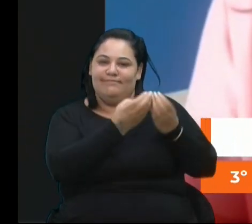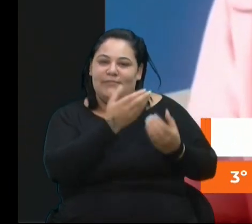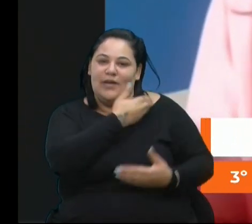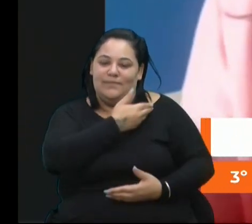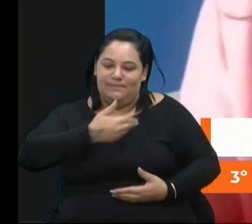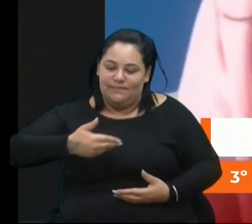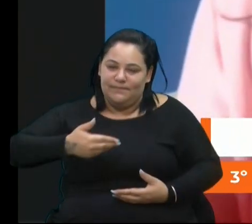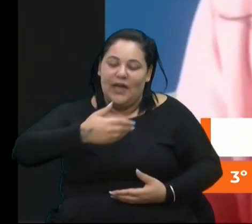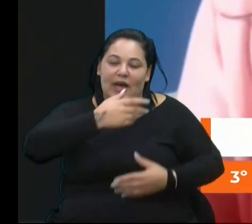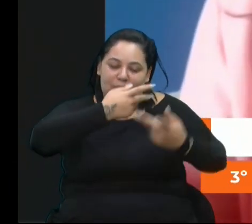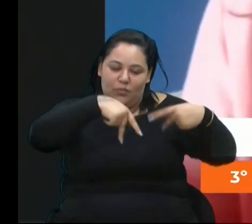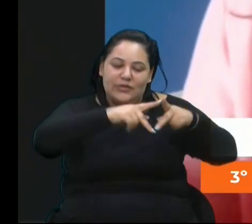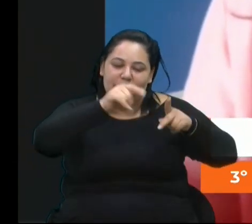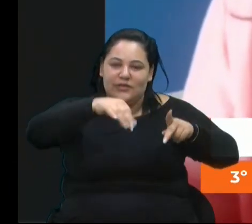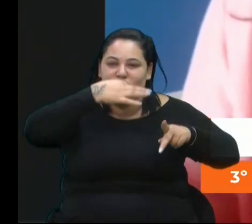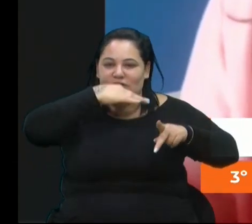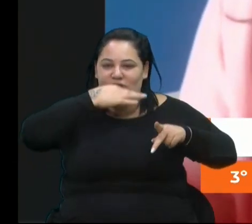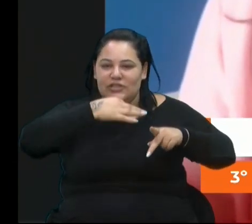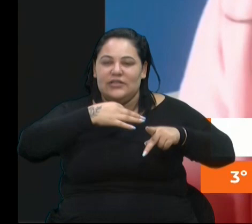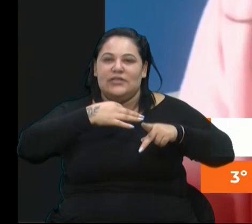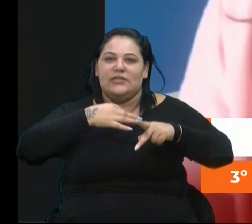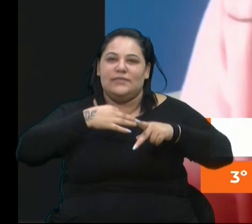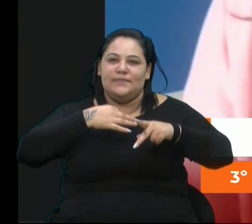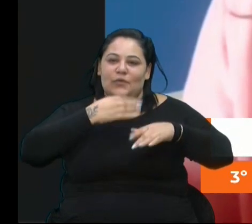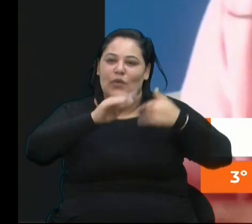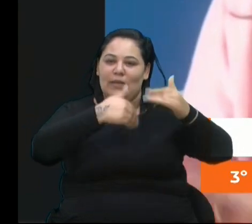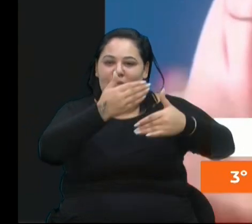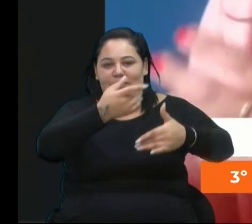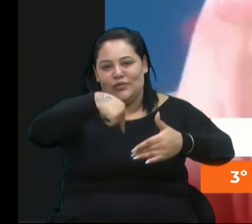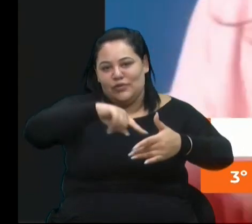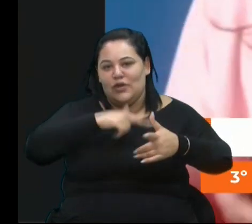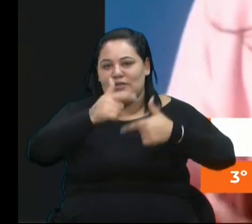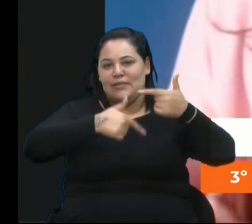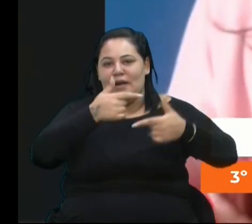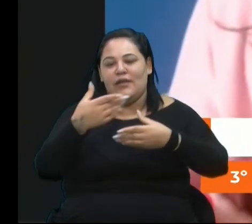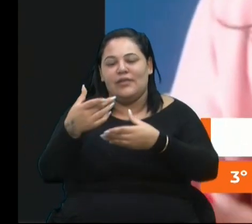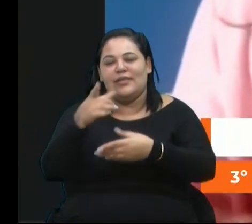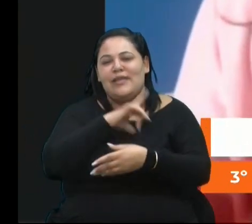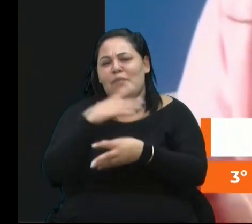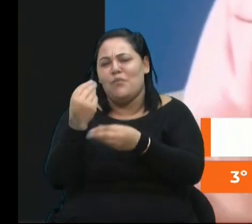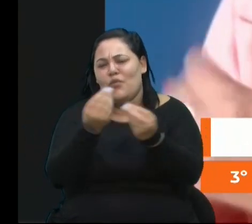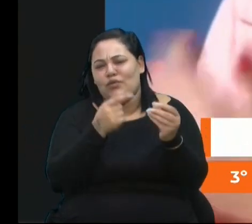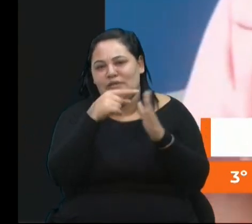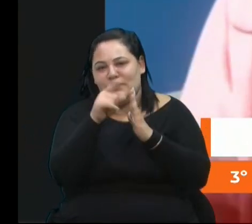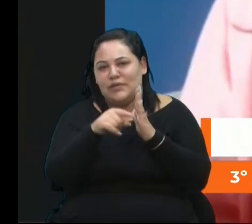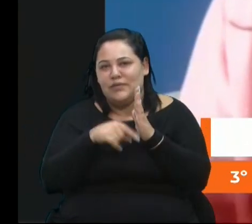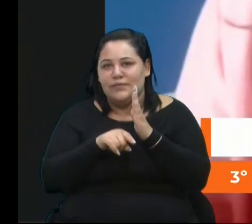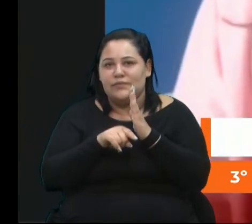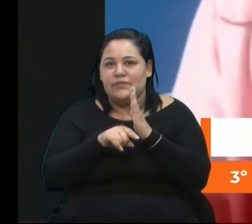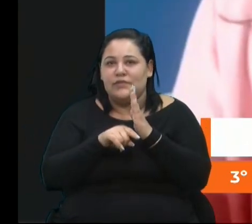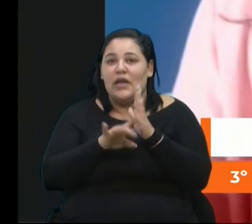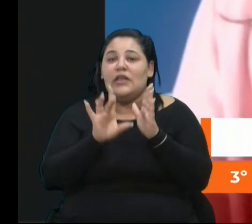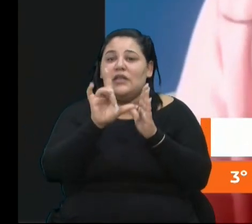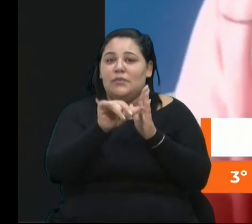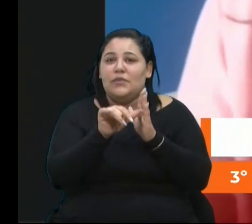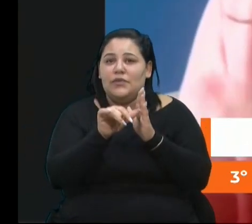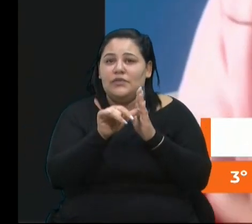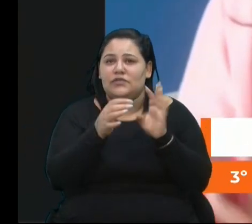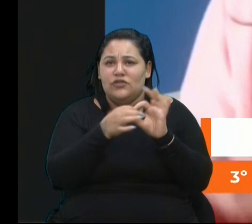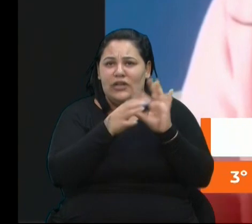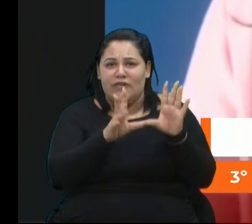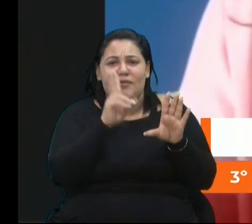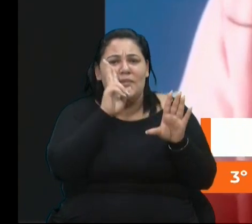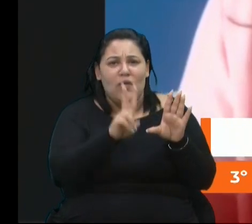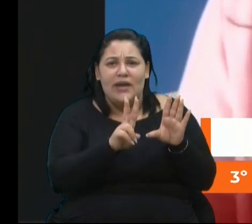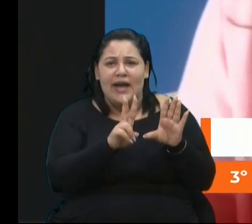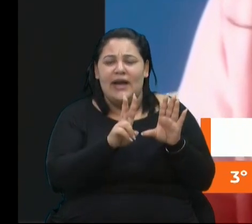para o andamento disso tudo que a gente está fazendo, para essa mobilização. Nossa, tem muitos questionamentos, depois até te digo para ficar à vontade, dá uma